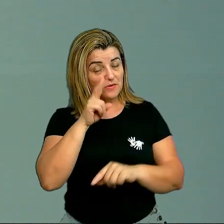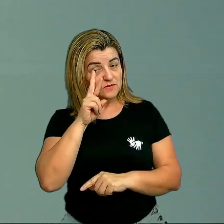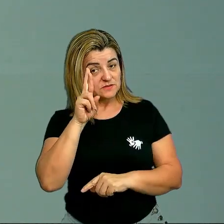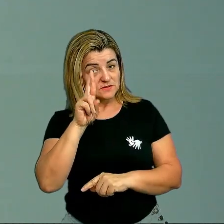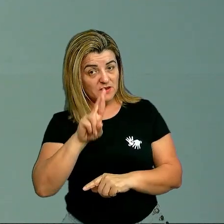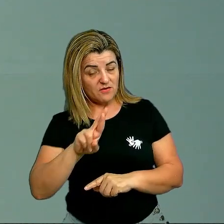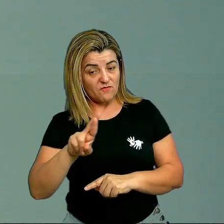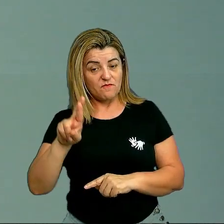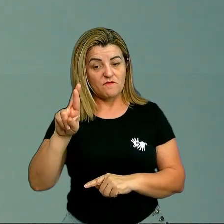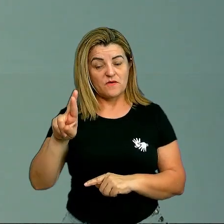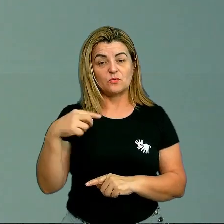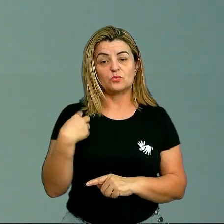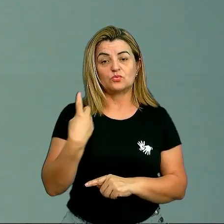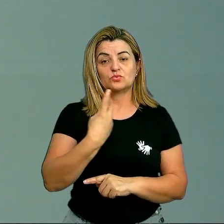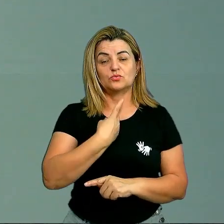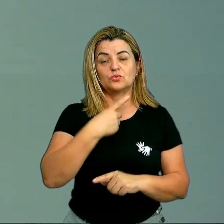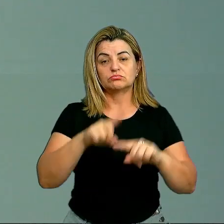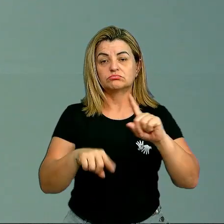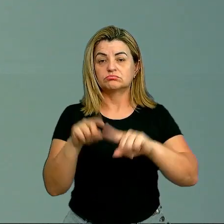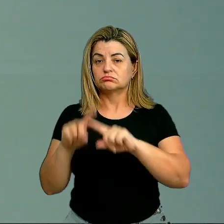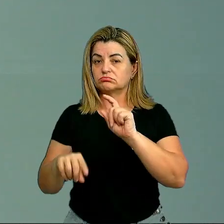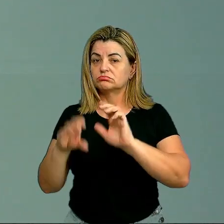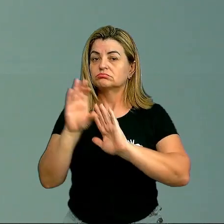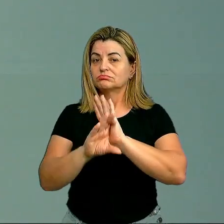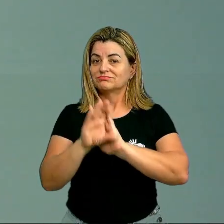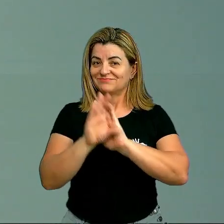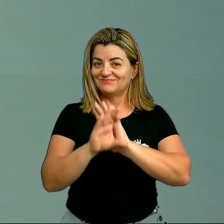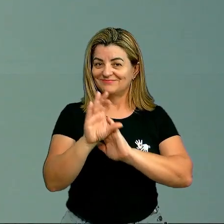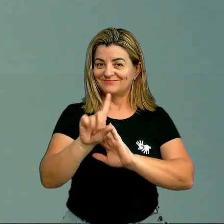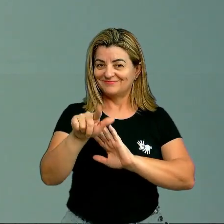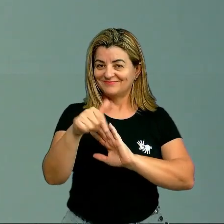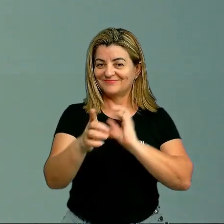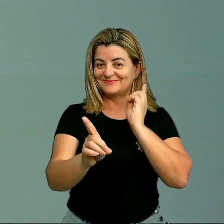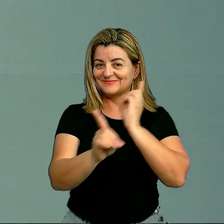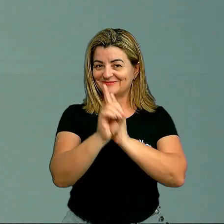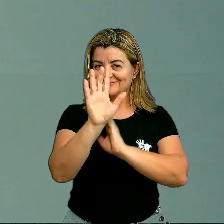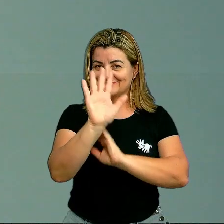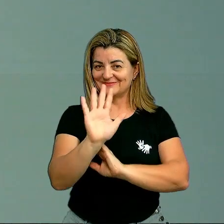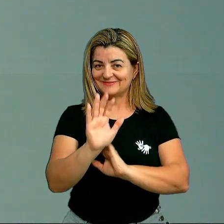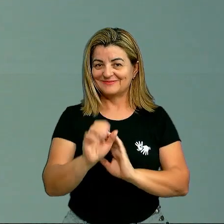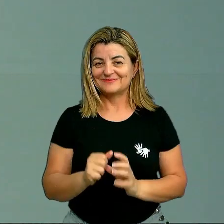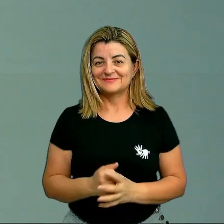rever nossos materiais, os conteúdos, tá certo? Então, a gente se encontra na próxima